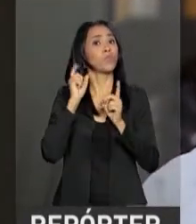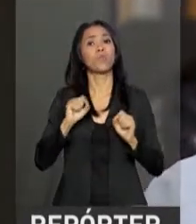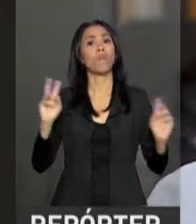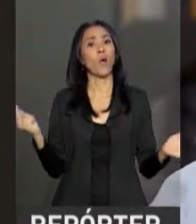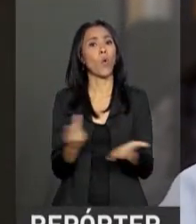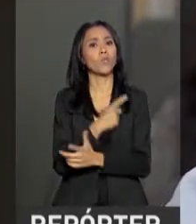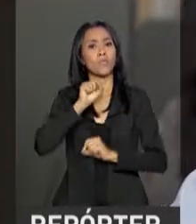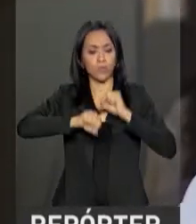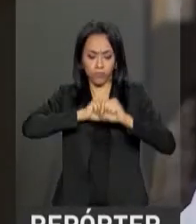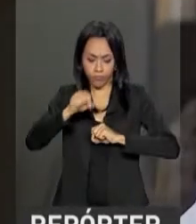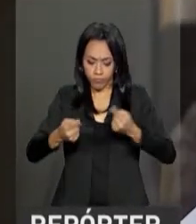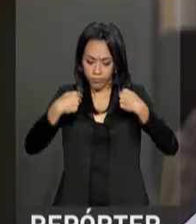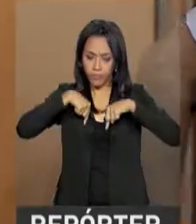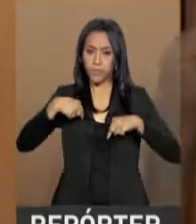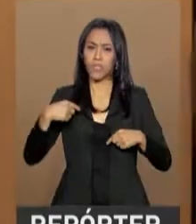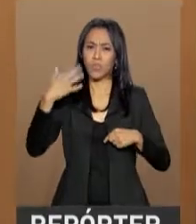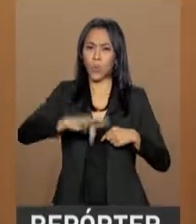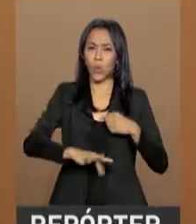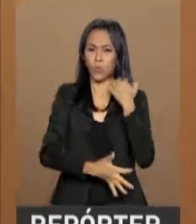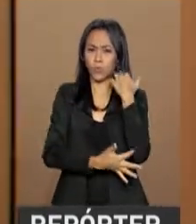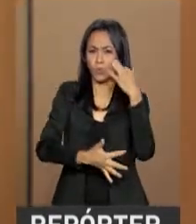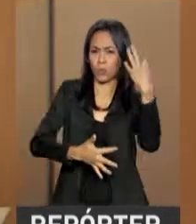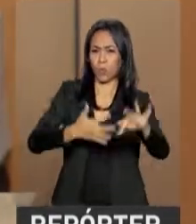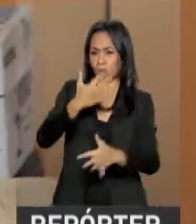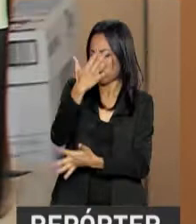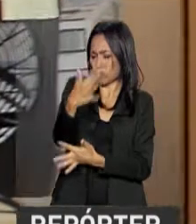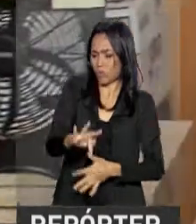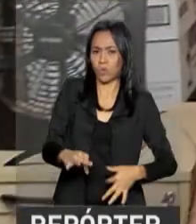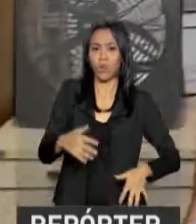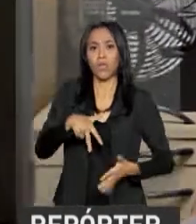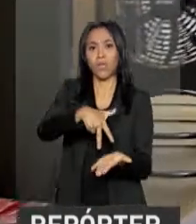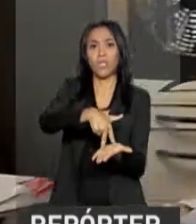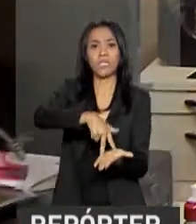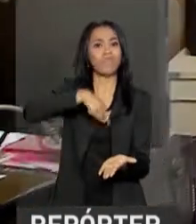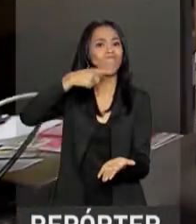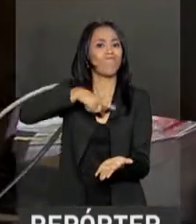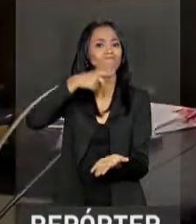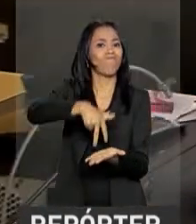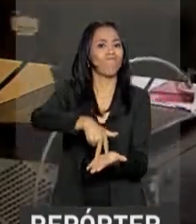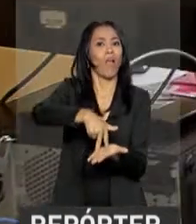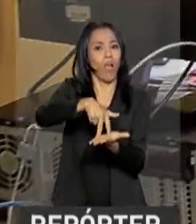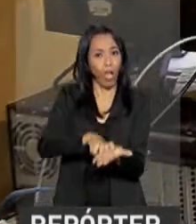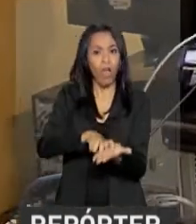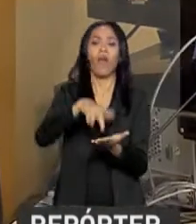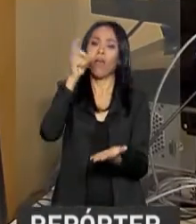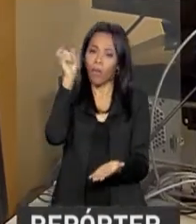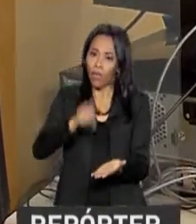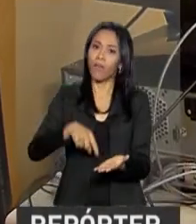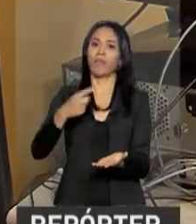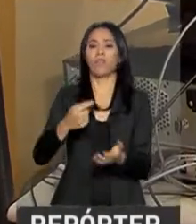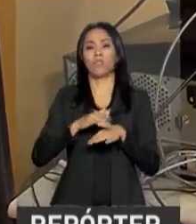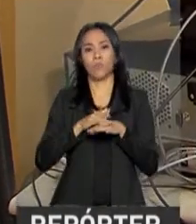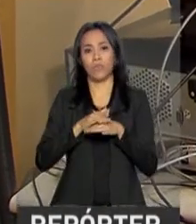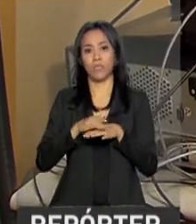com sua saúde as dores nas juntas em capacidade de ficar em pé por muito tempo eram sintomas da esclerose múltipla doença